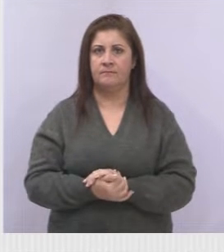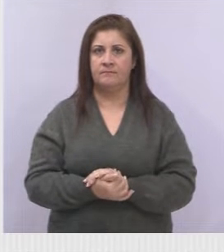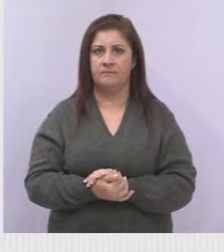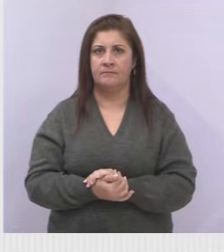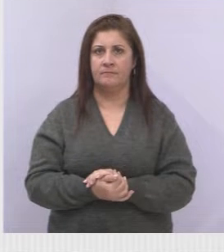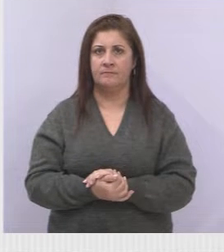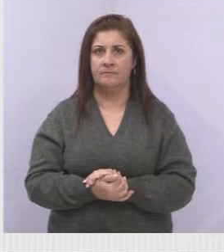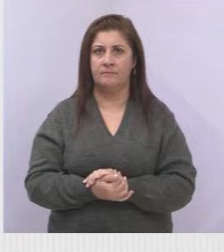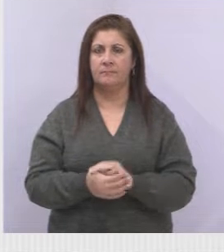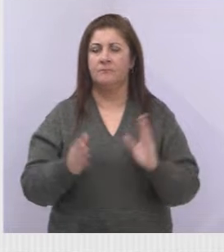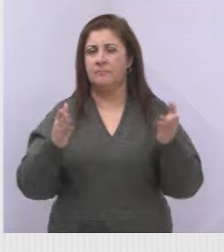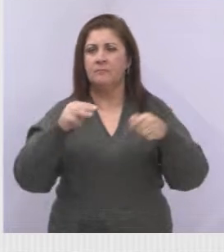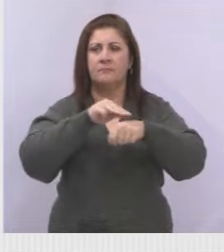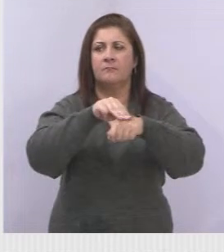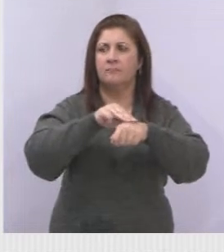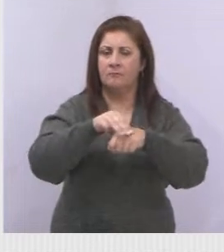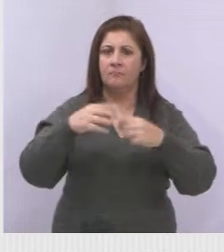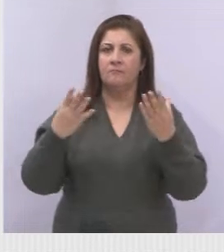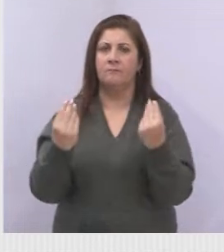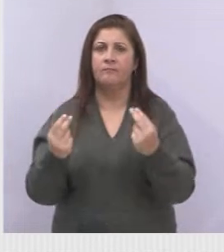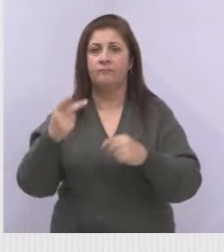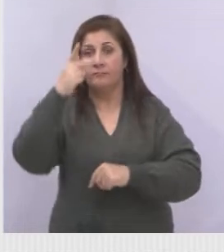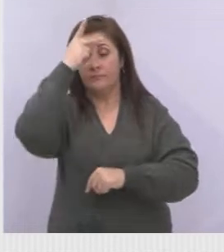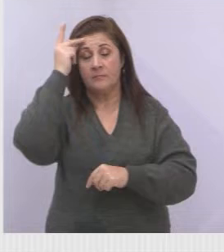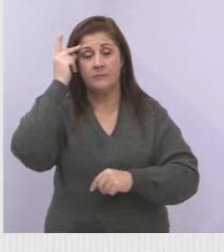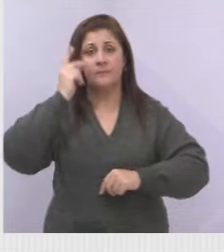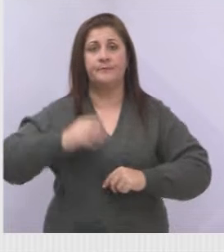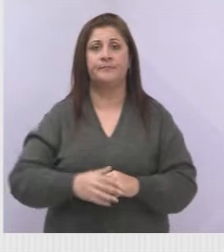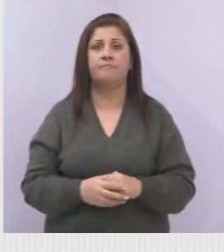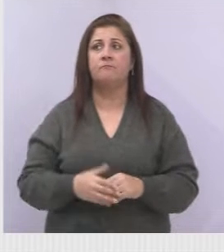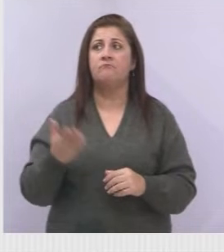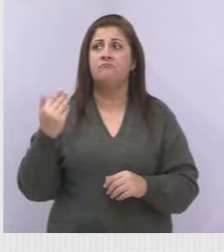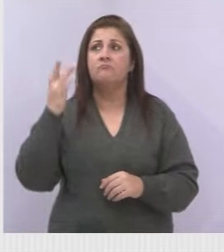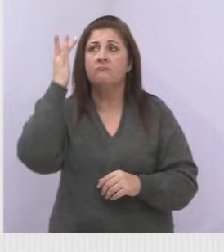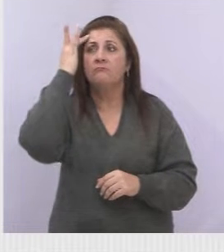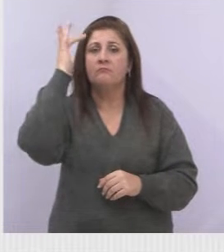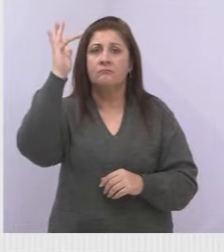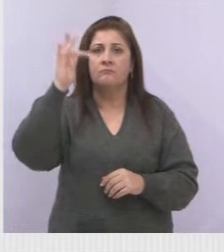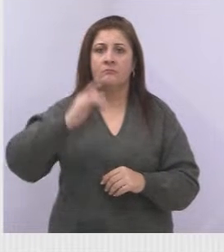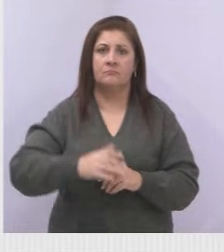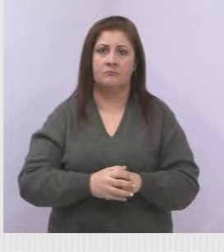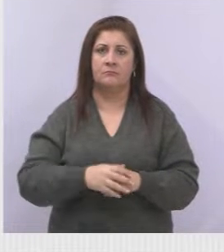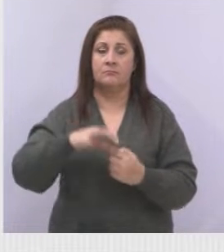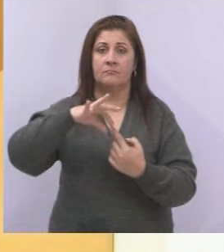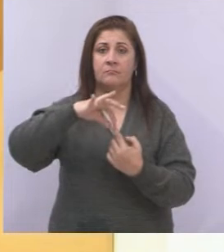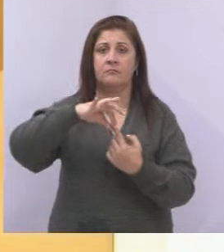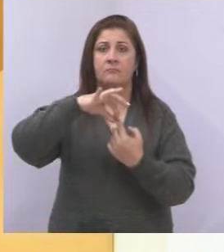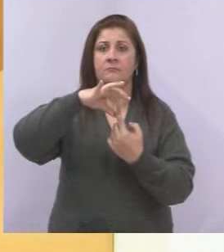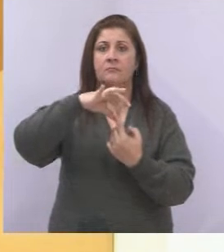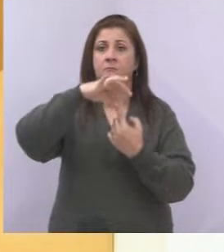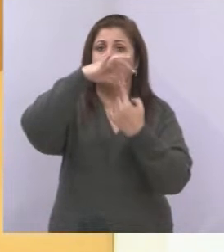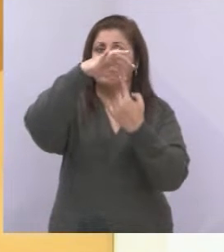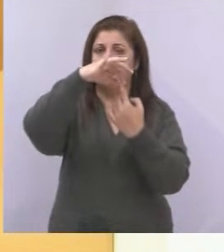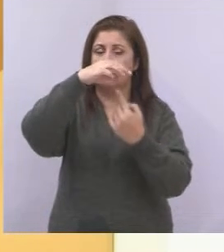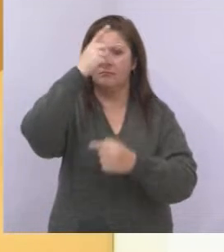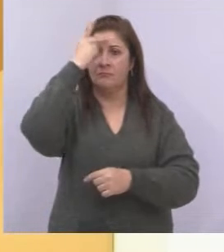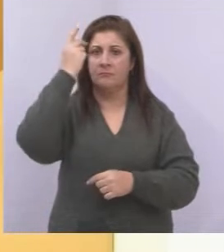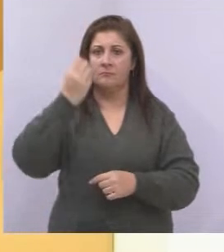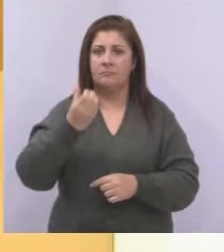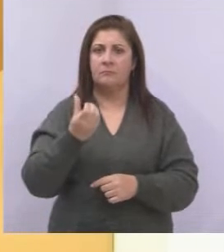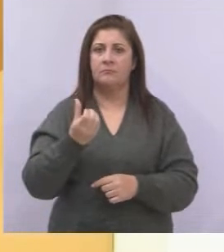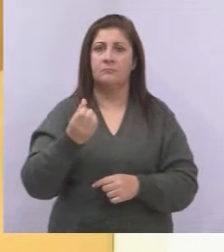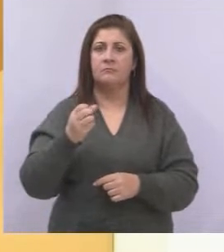converso com várias pessoas e elas também não sabiam dessa prioridade acima da